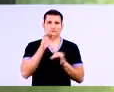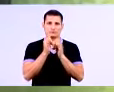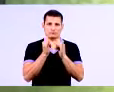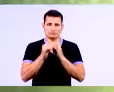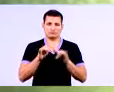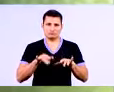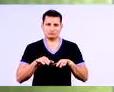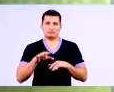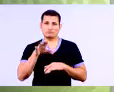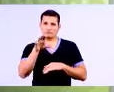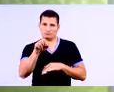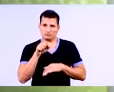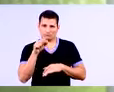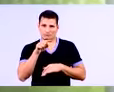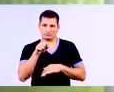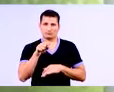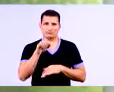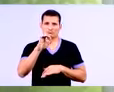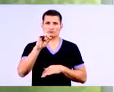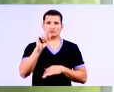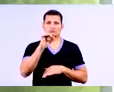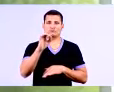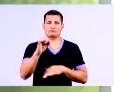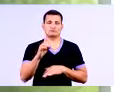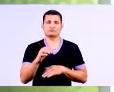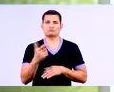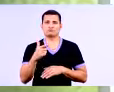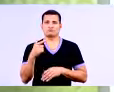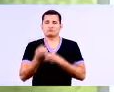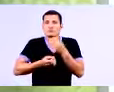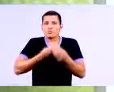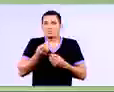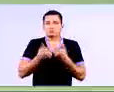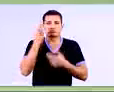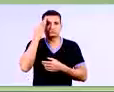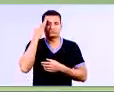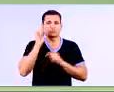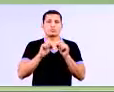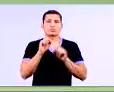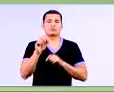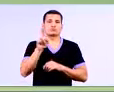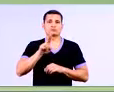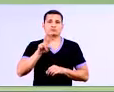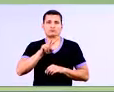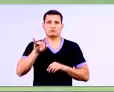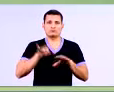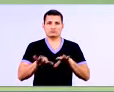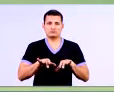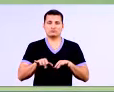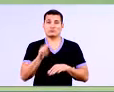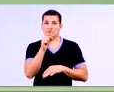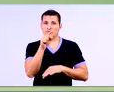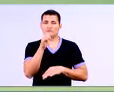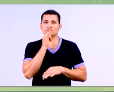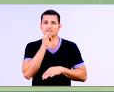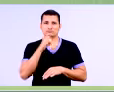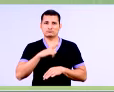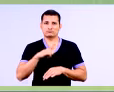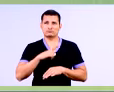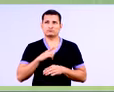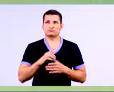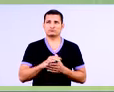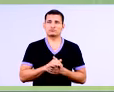esse dado do usuário, eu não tenho como controlar o que o usuário vai digitar. Então, aqui nesse exemplo, nós temos a seguinte